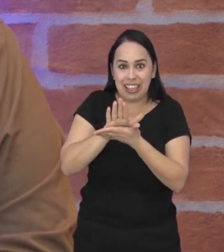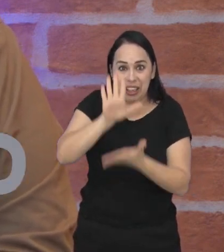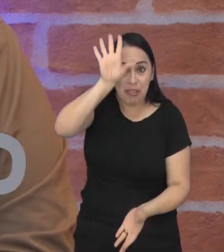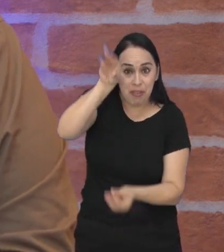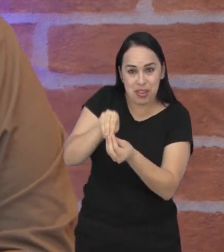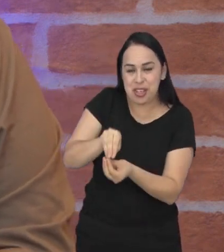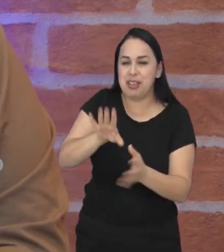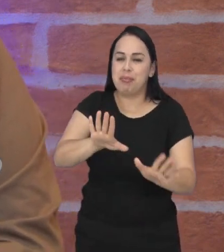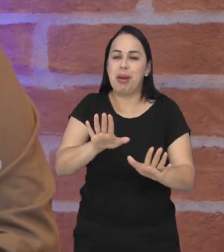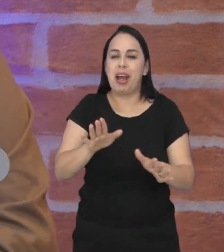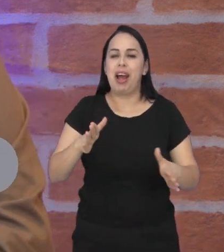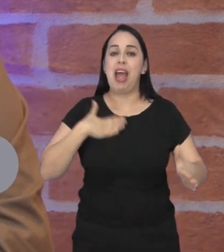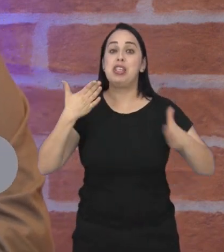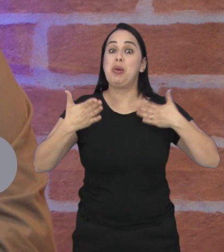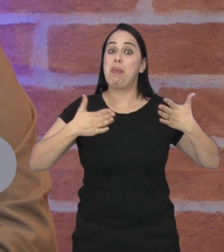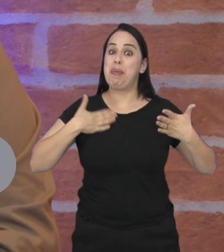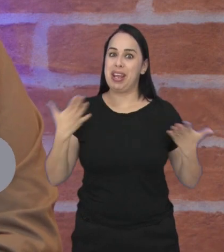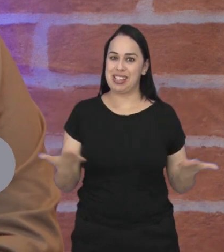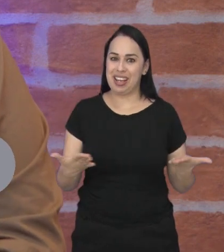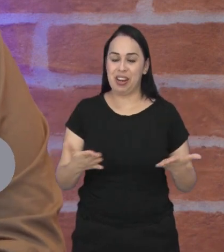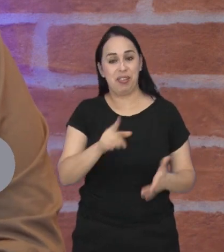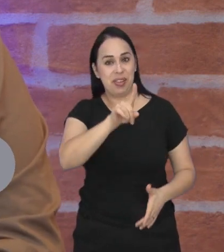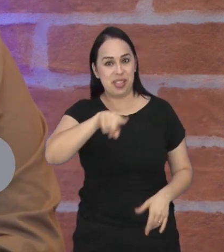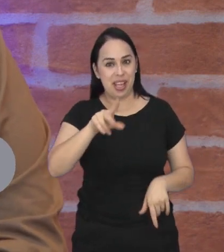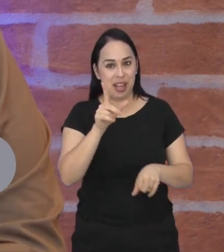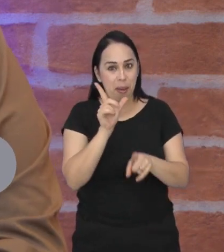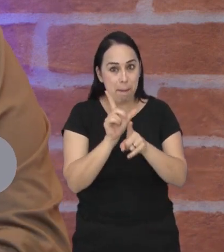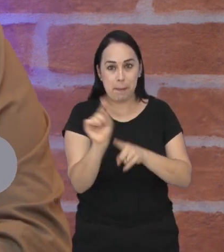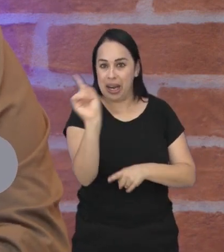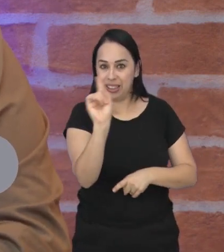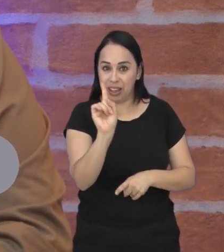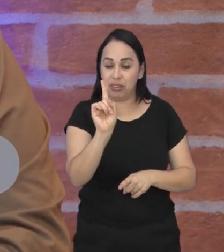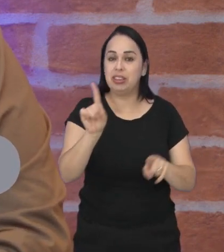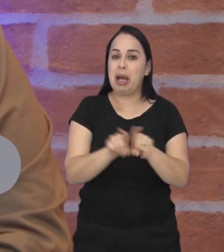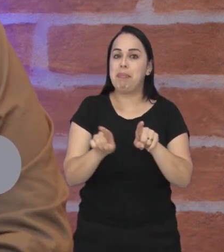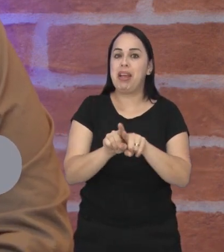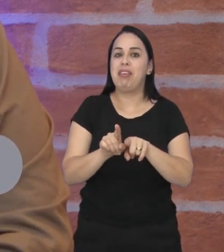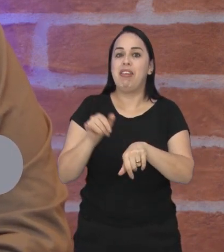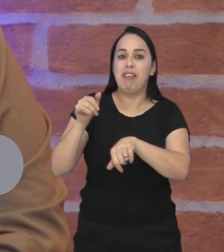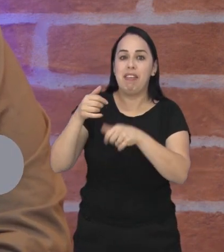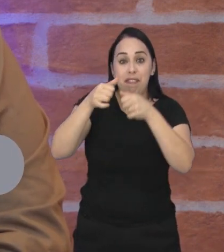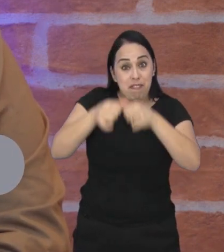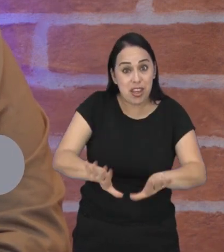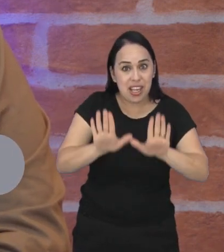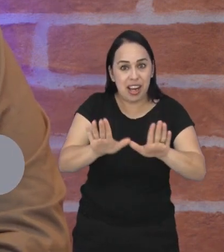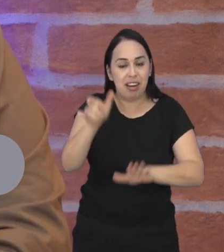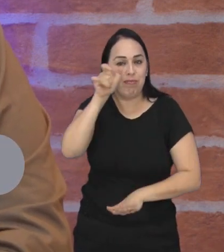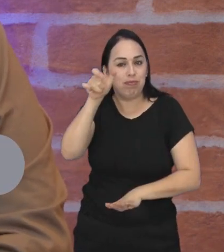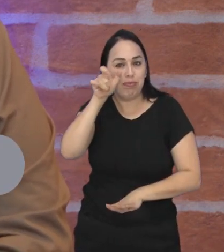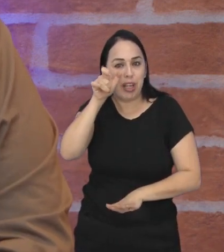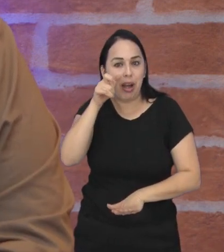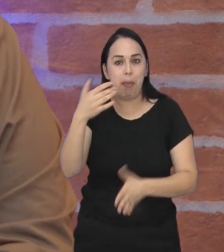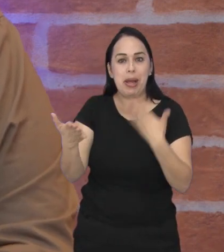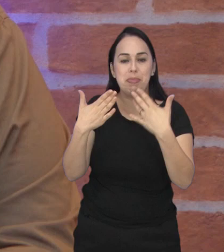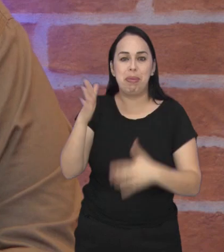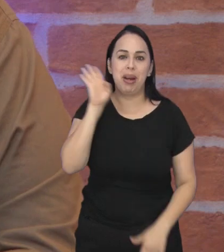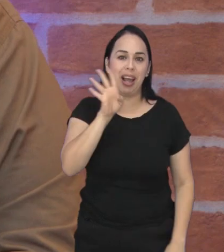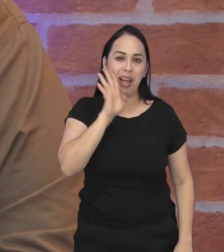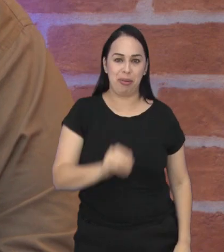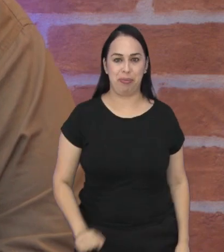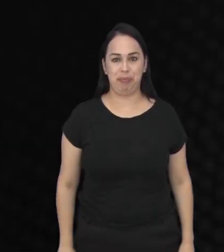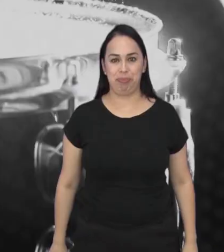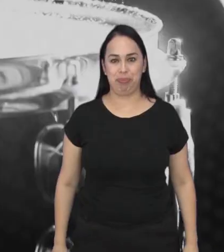dizer o nome agora pra não estragar a surpresa da entrevista. Se eu fosse você, eu não saía daí porque o nosso bate-papo tá muito legal.